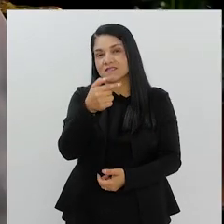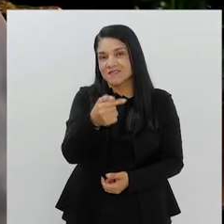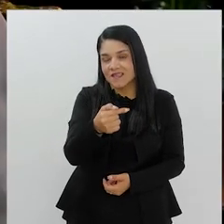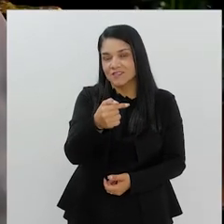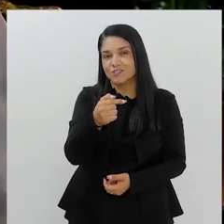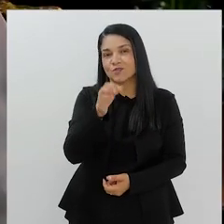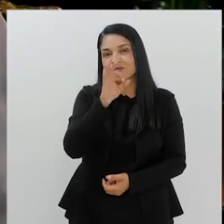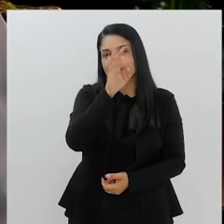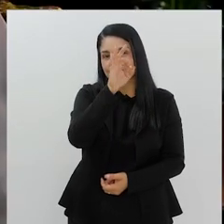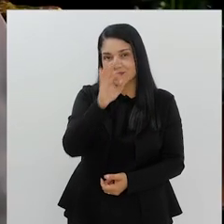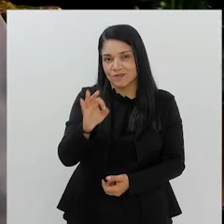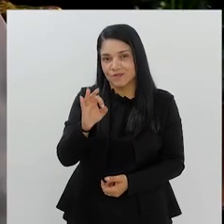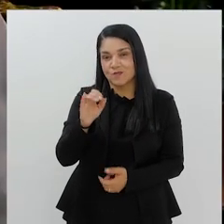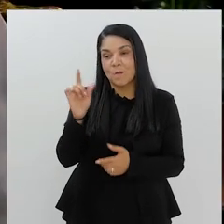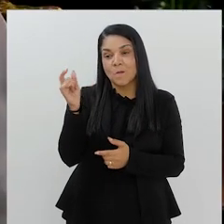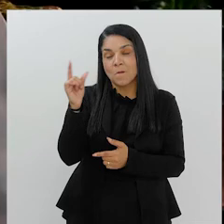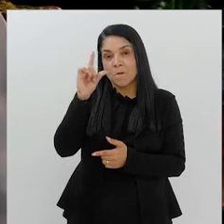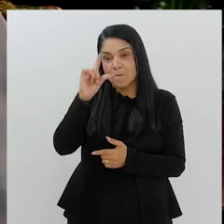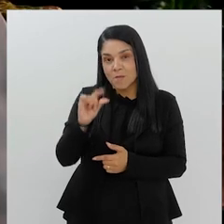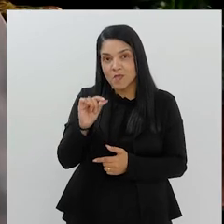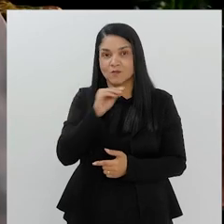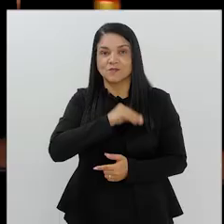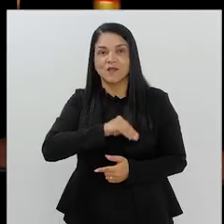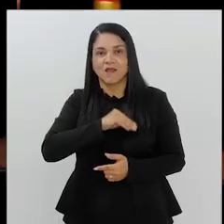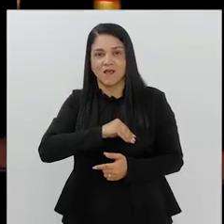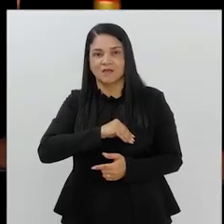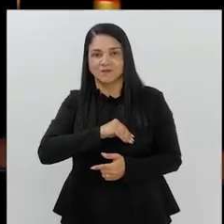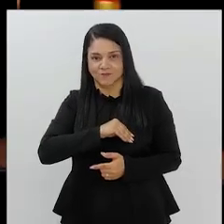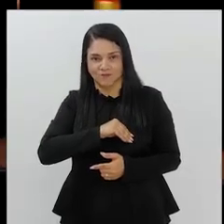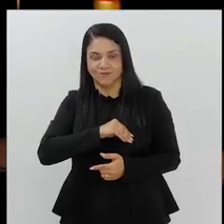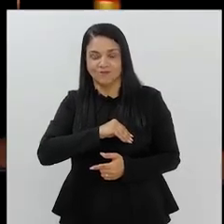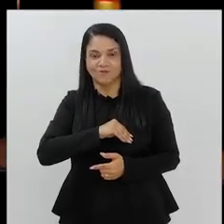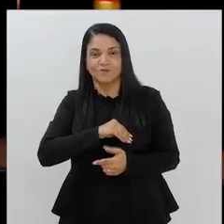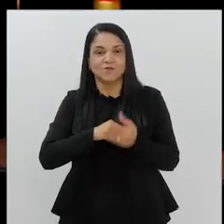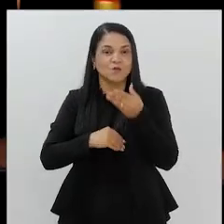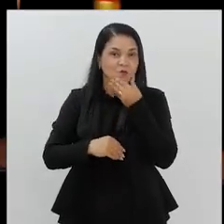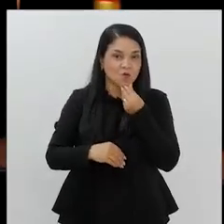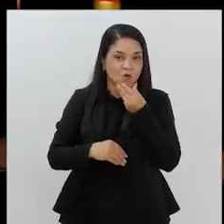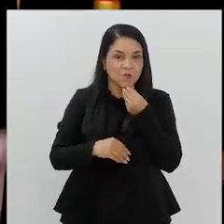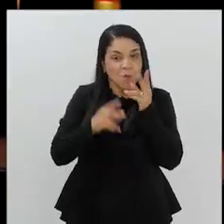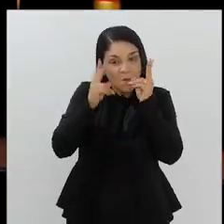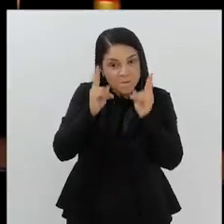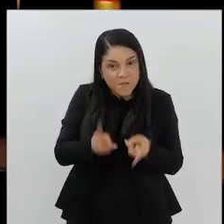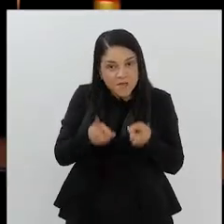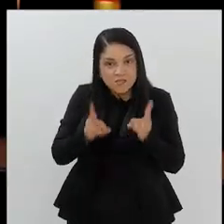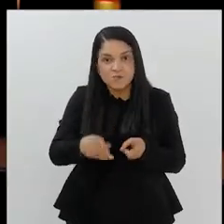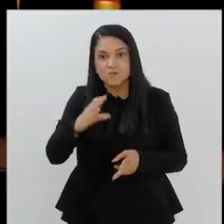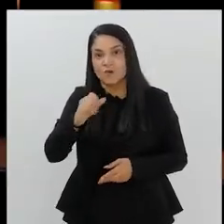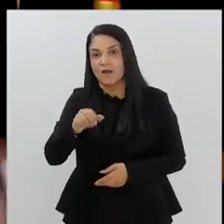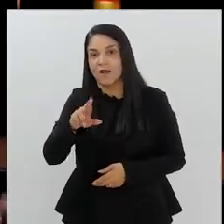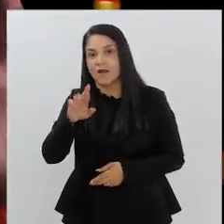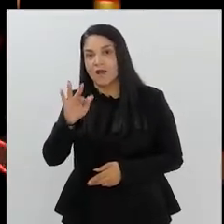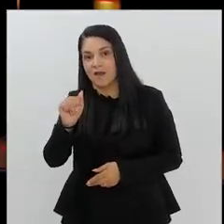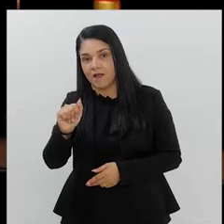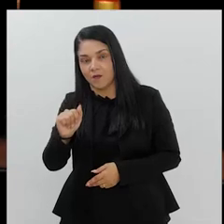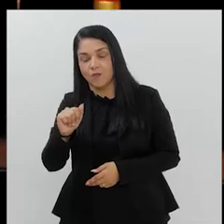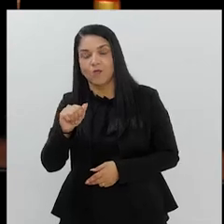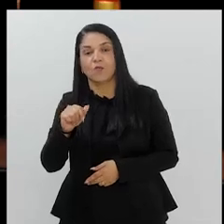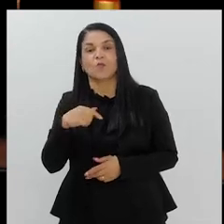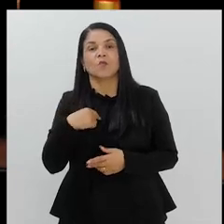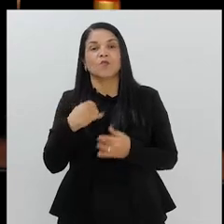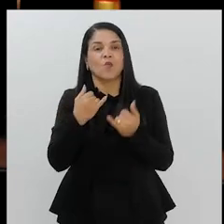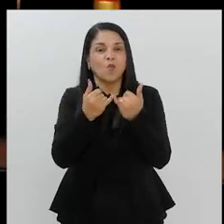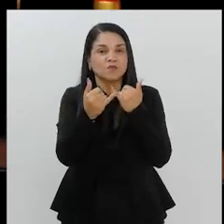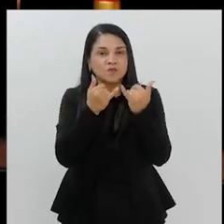47 a 6% menos que os homens recebem ocupando o mesmo posto o mesmo cargo